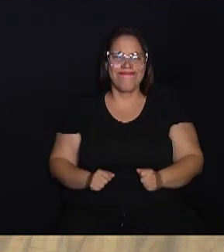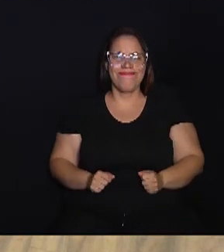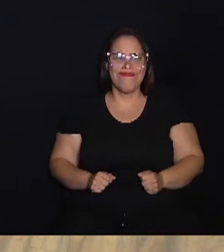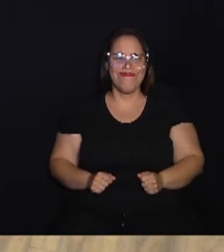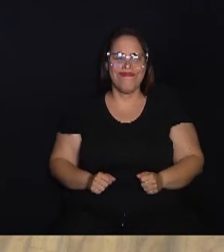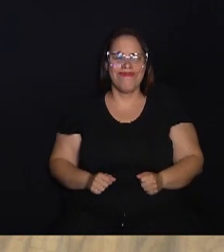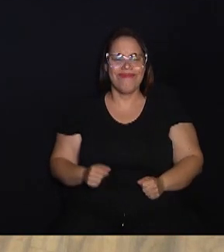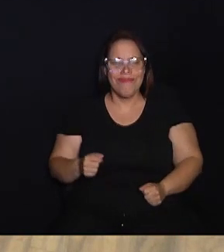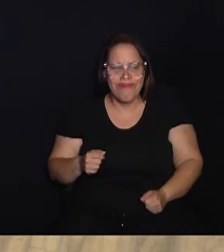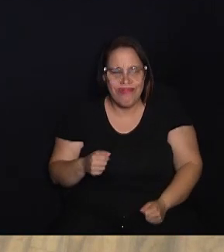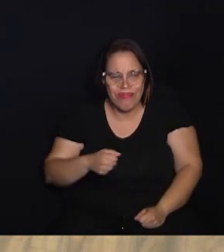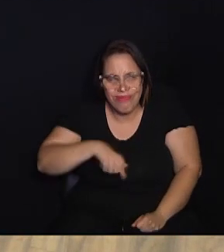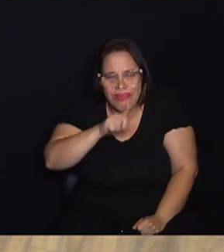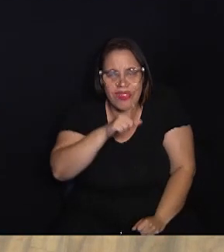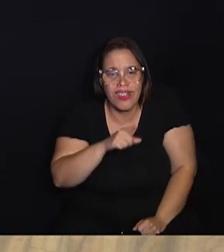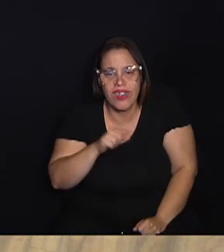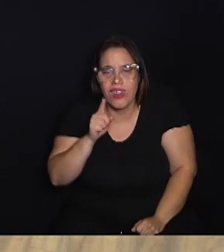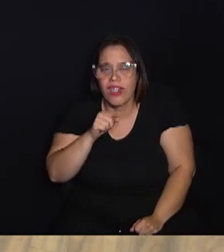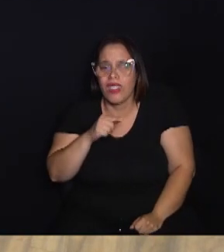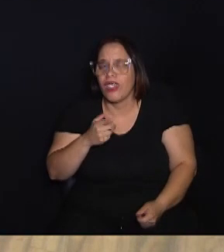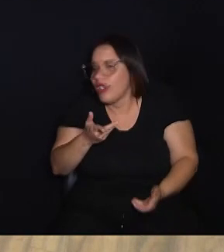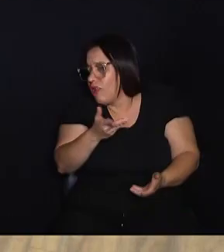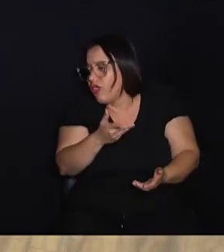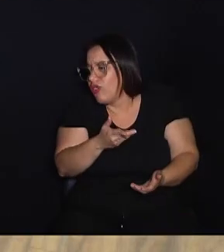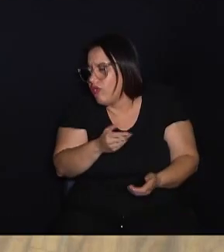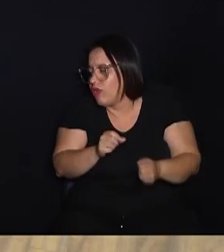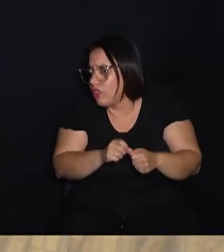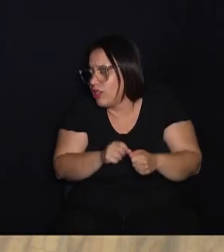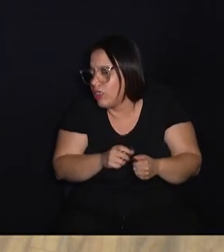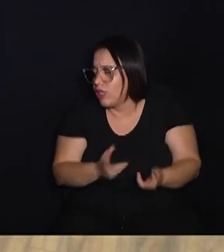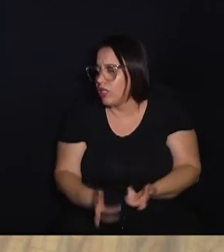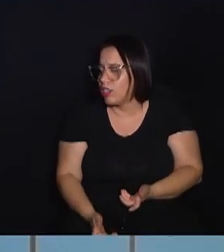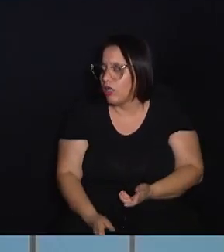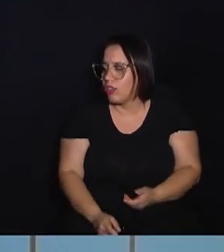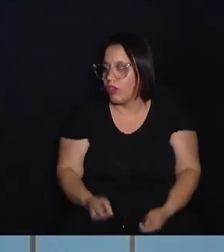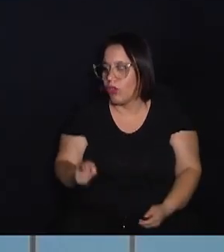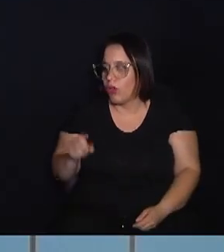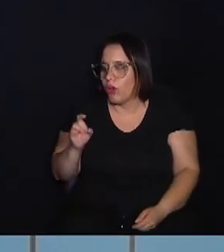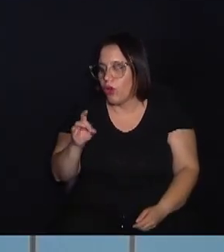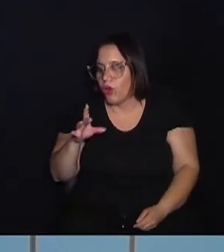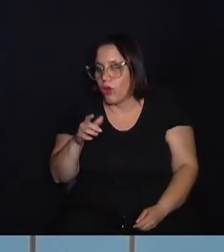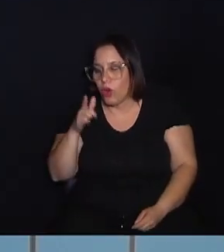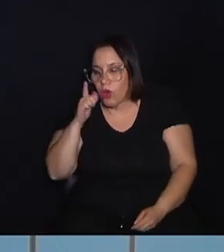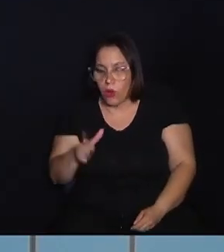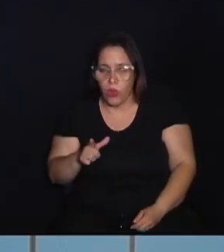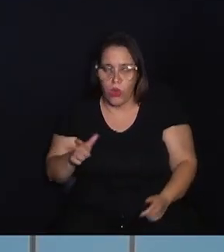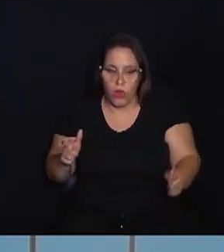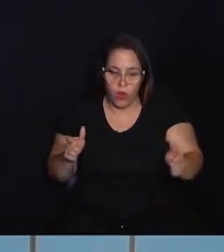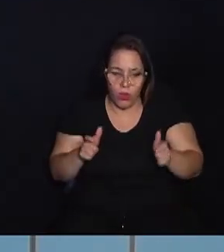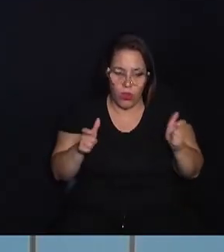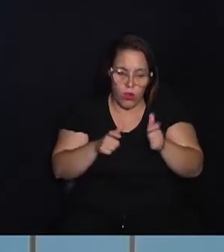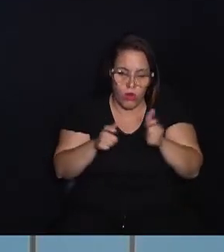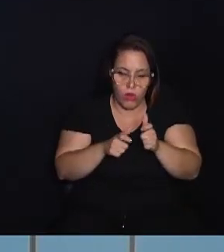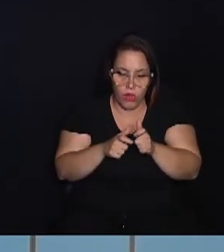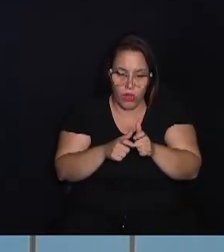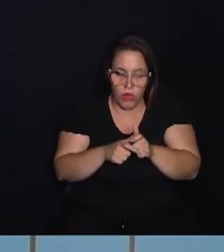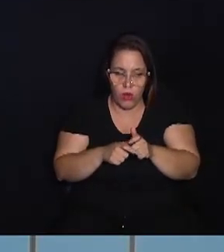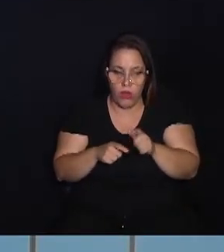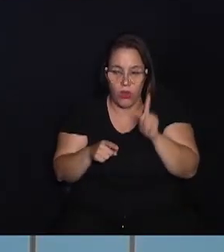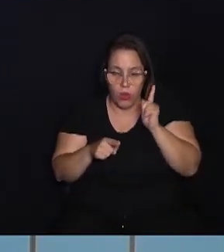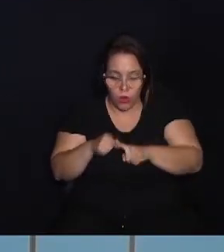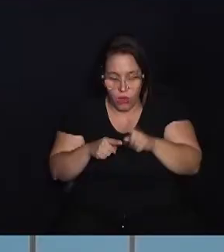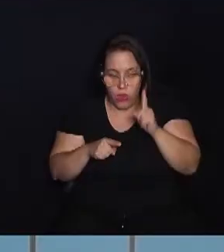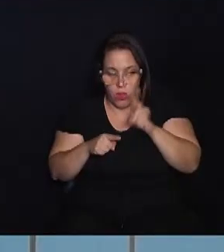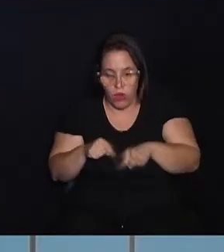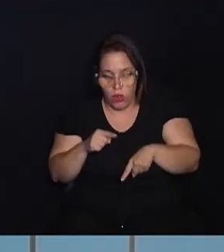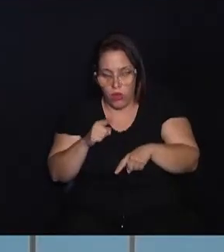né? Cara, você só consegue diminuir algumas coisas com proibição.